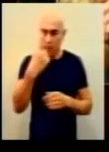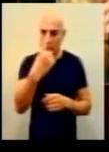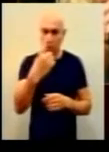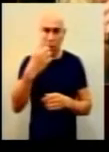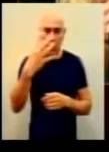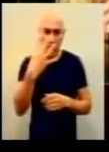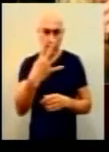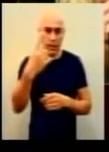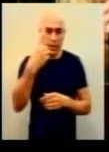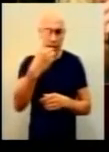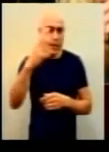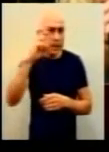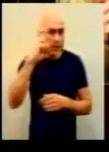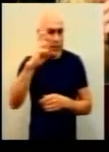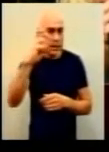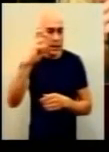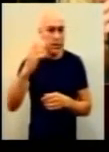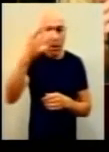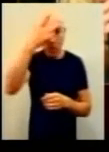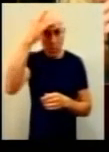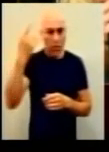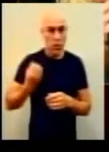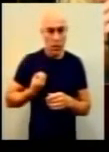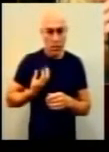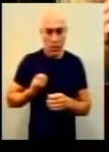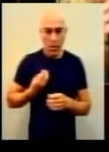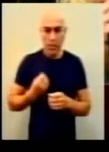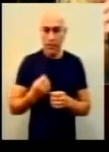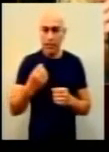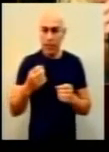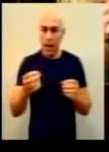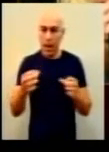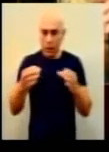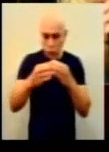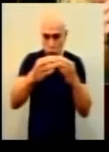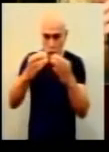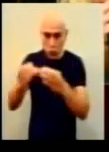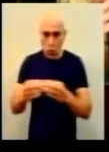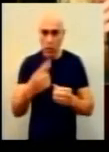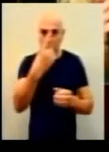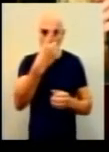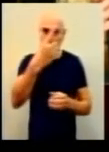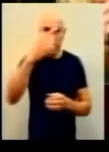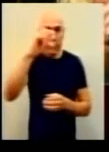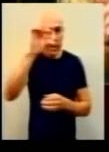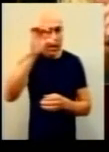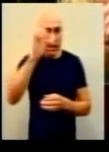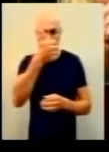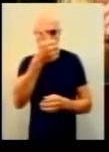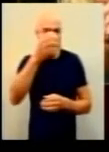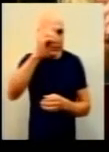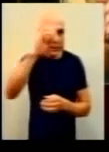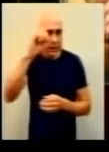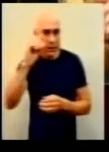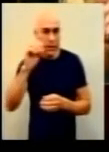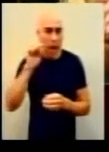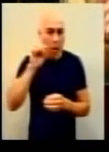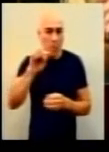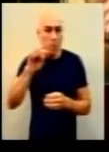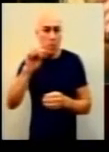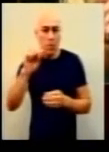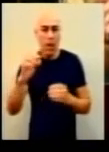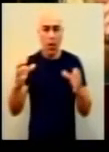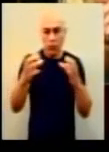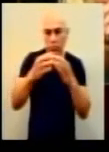de 1.415 casos de coronavírus para cada 100 mil habitantes. É um coeficiente de incidência alto,